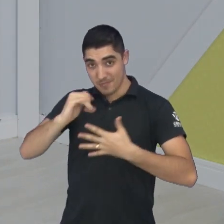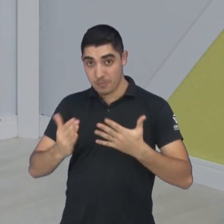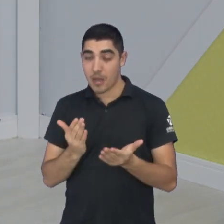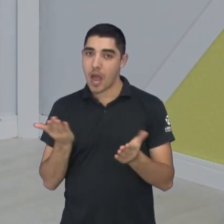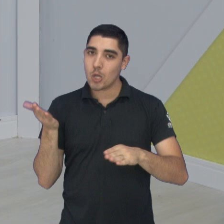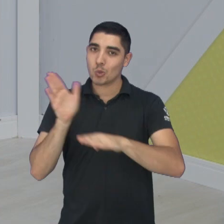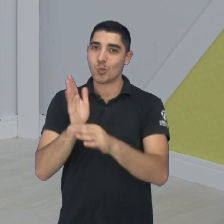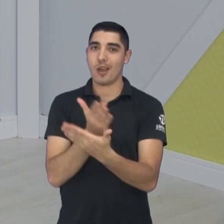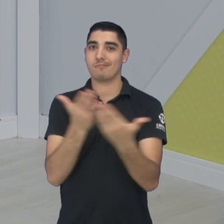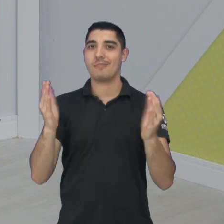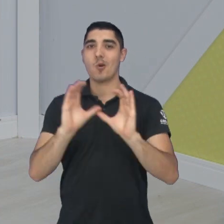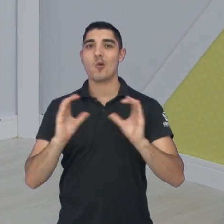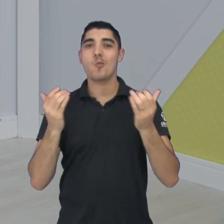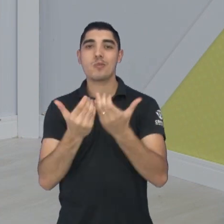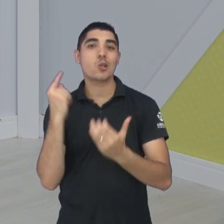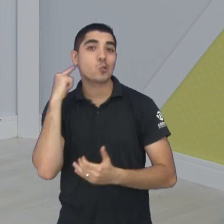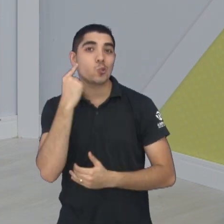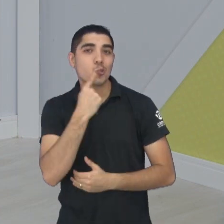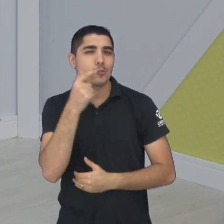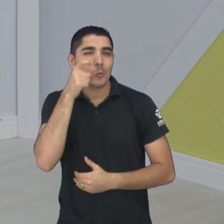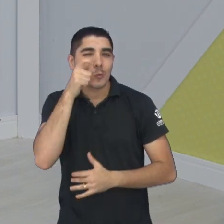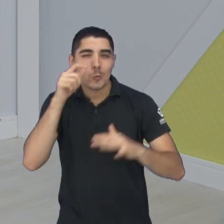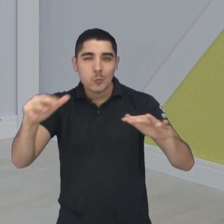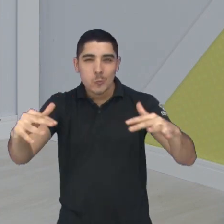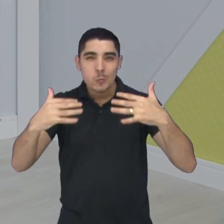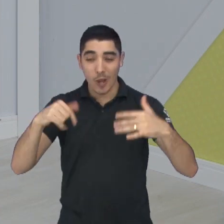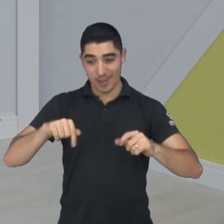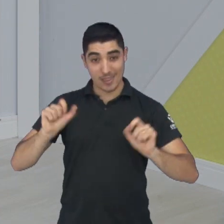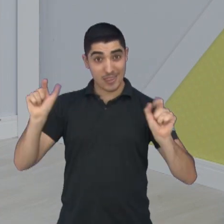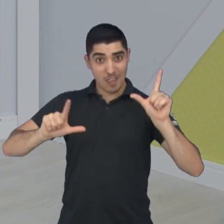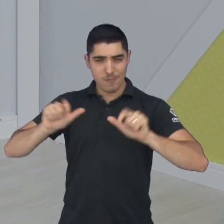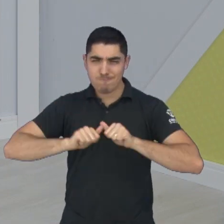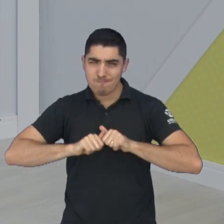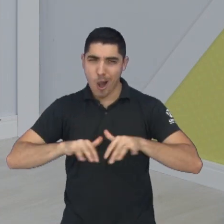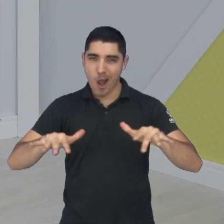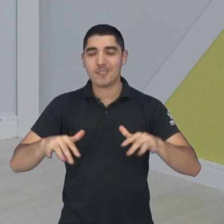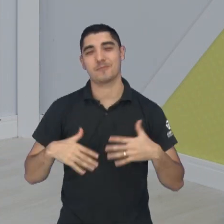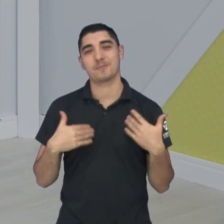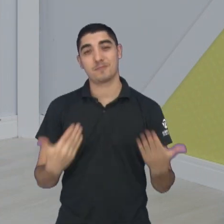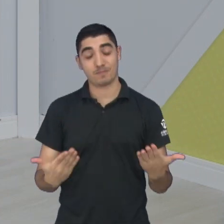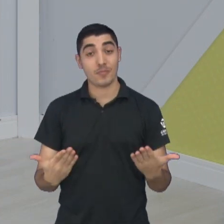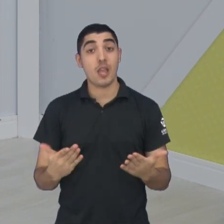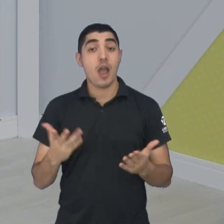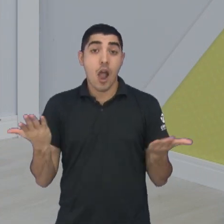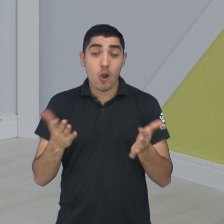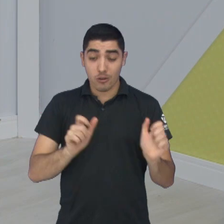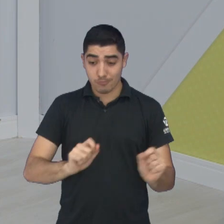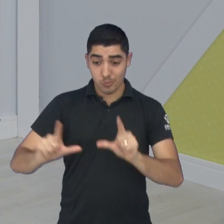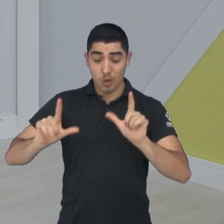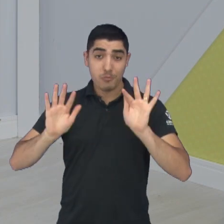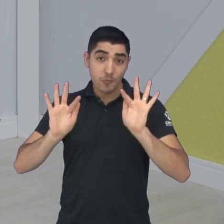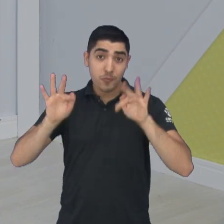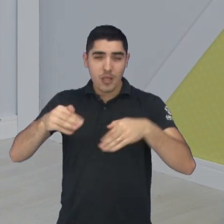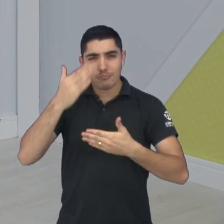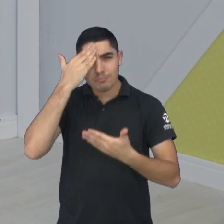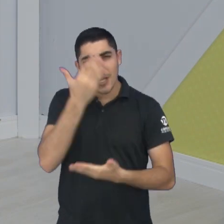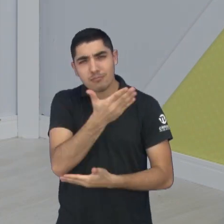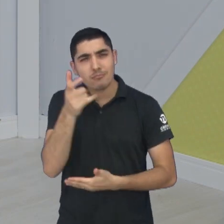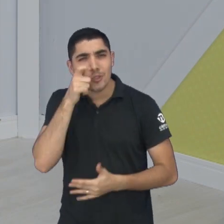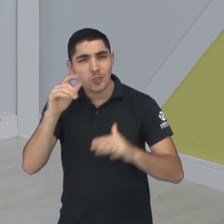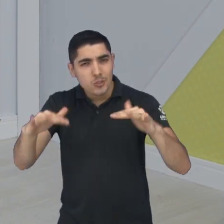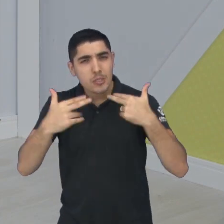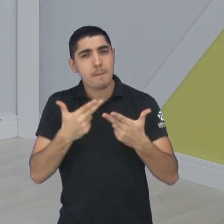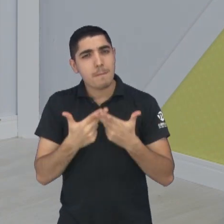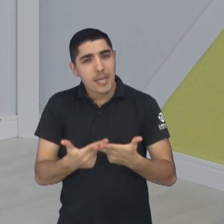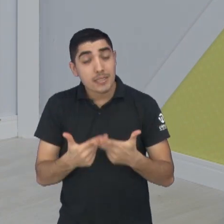informação para a comunidade surda, onde quer que o nosso sinal chegue, tá certo? Nós vamos chegando ao final do programa Hora do Esporte de hoje, agradecendo a sua audiência, a sua